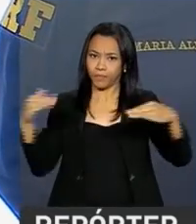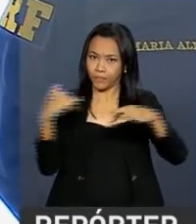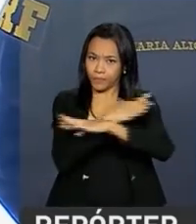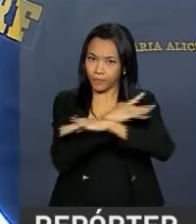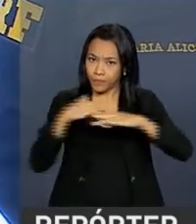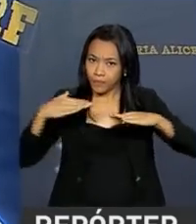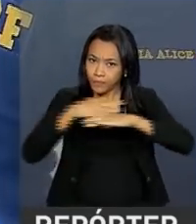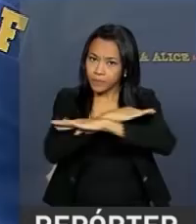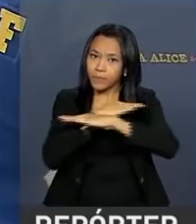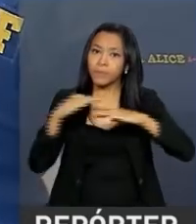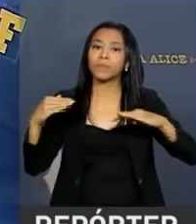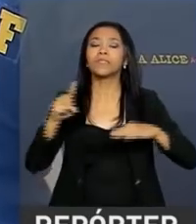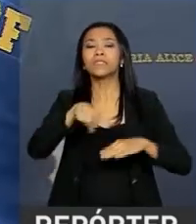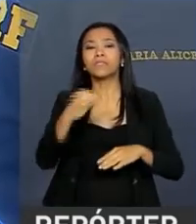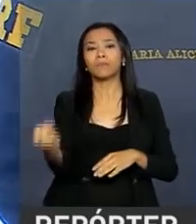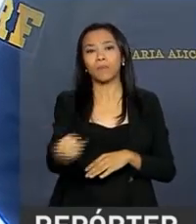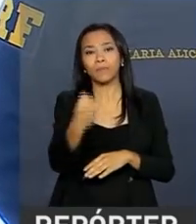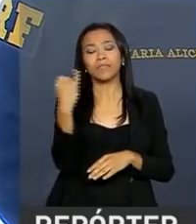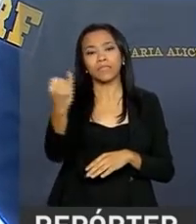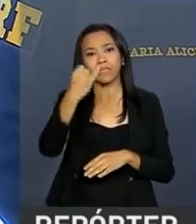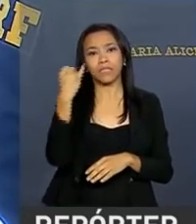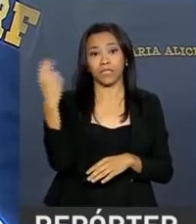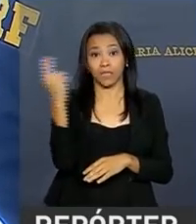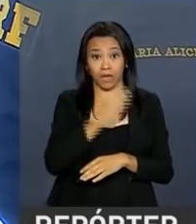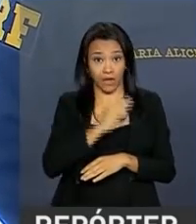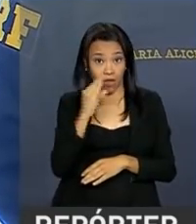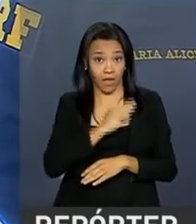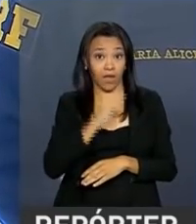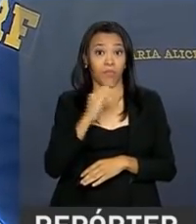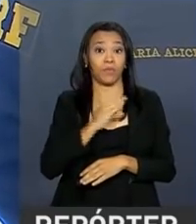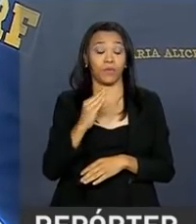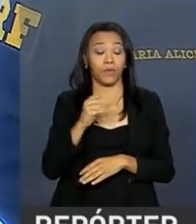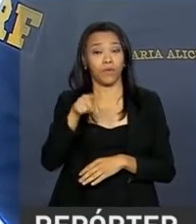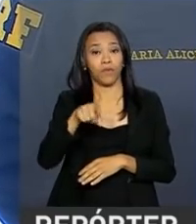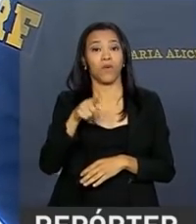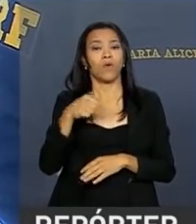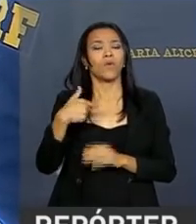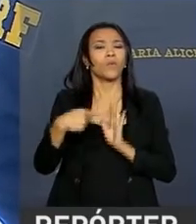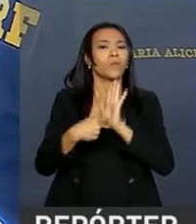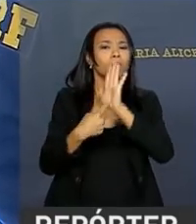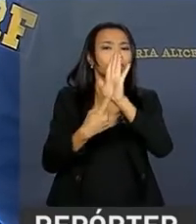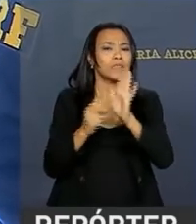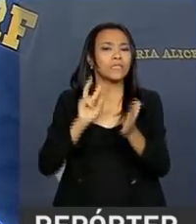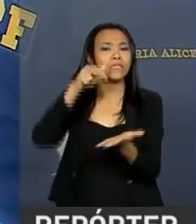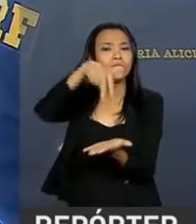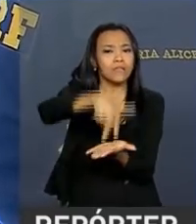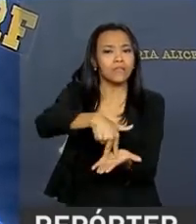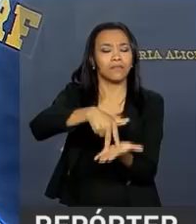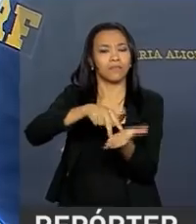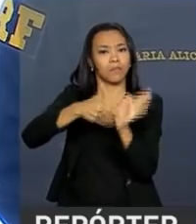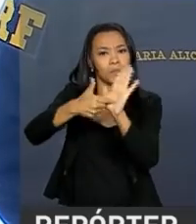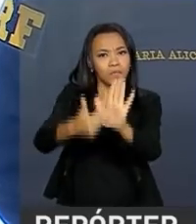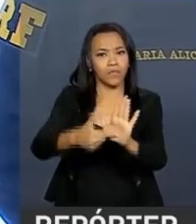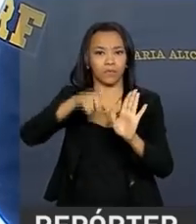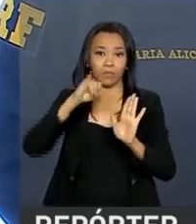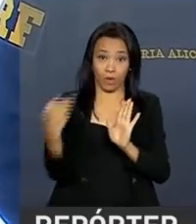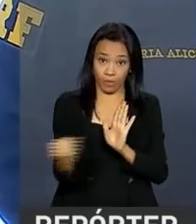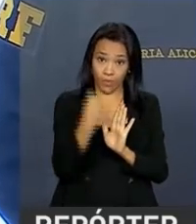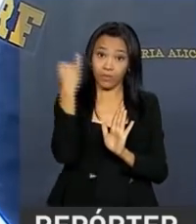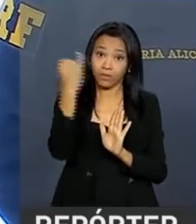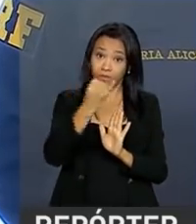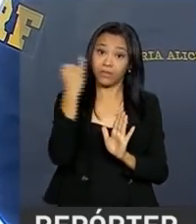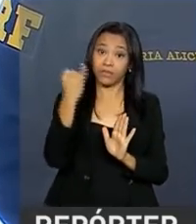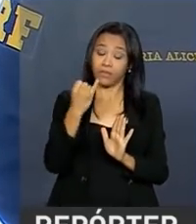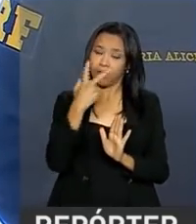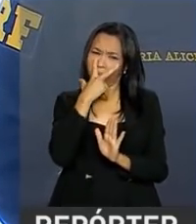daí Porque muito rapidamente eu disse eu vou até lá para revelar a simbologia não é de uma atividade que